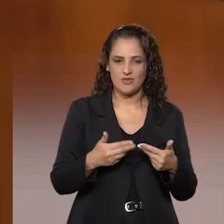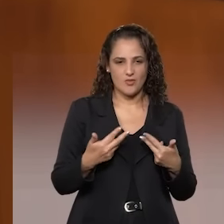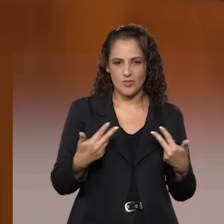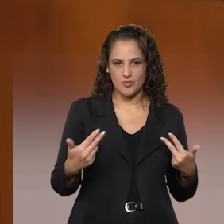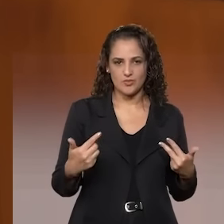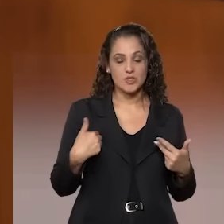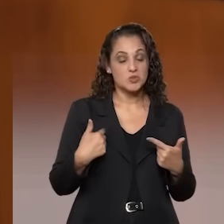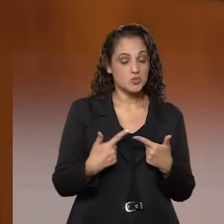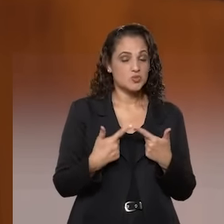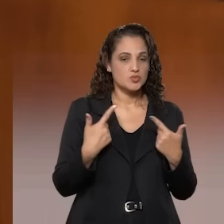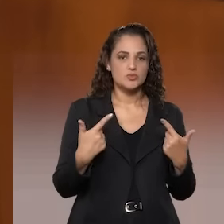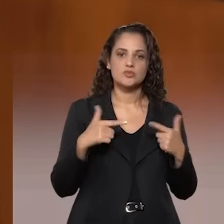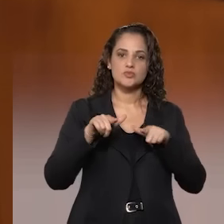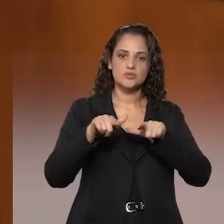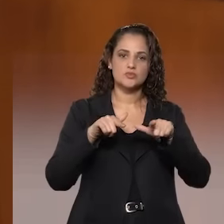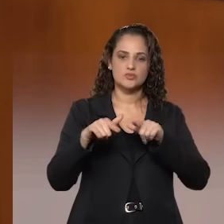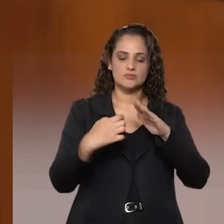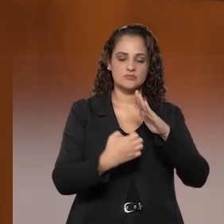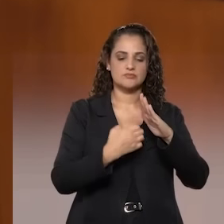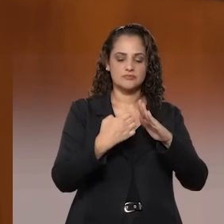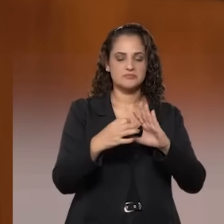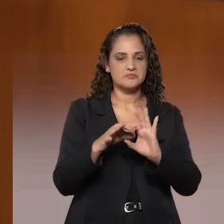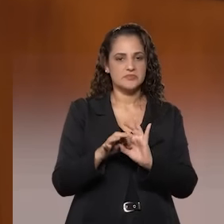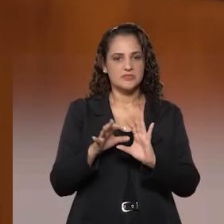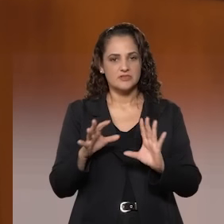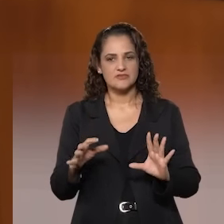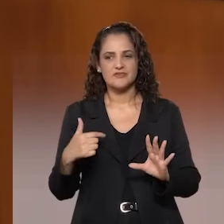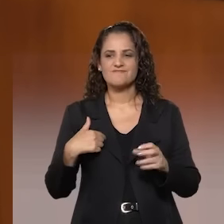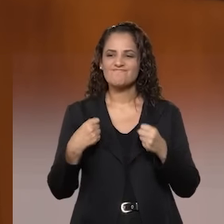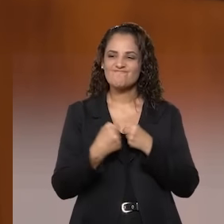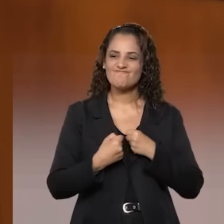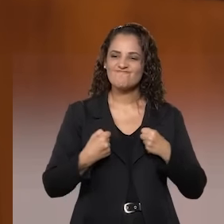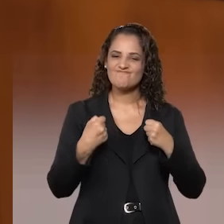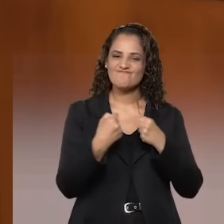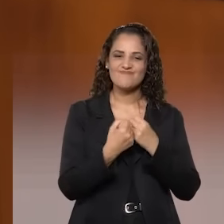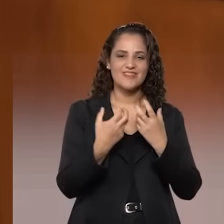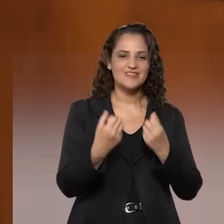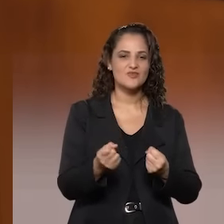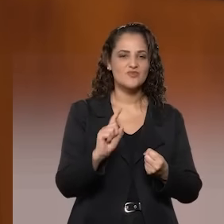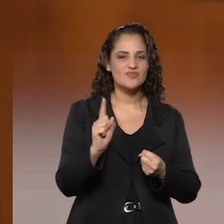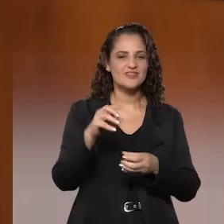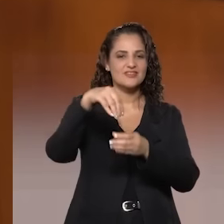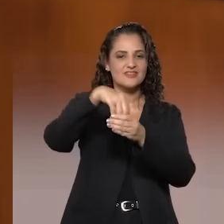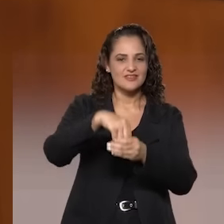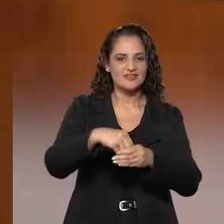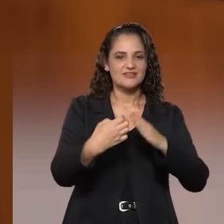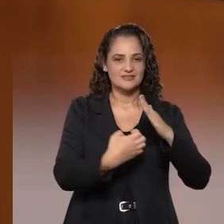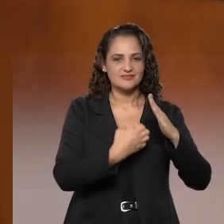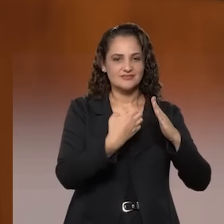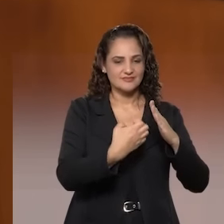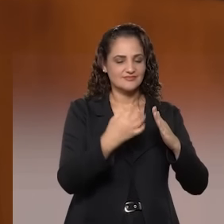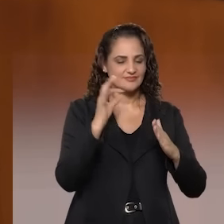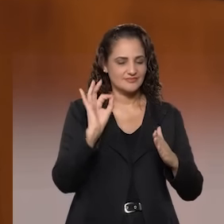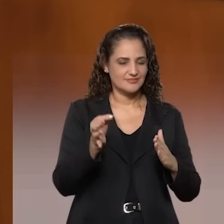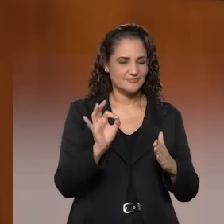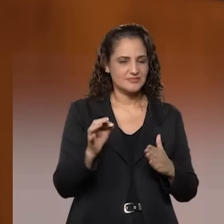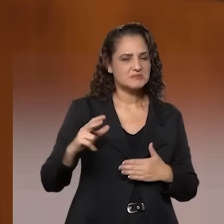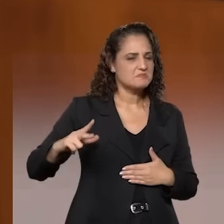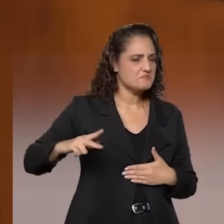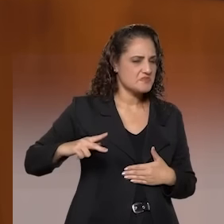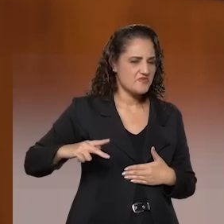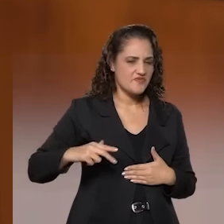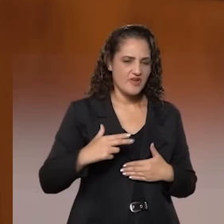empresa né mesmo dentro de uma empresa privada e na consultoria eh eu pude expandir melhor esse